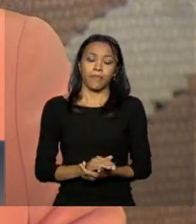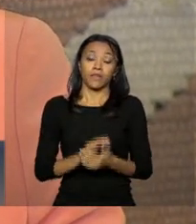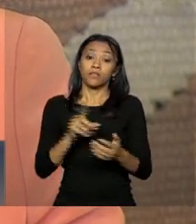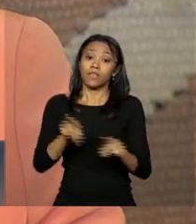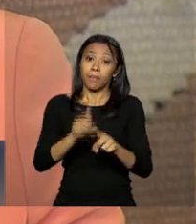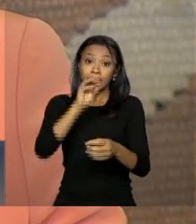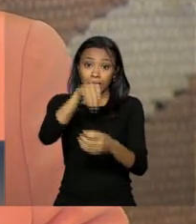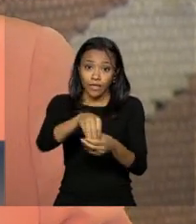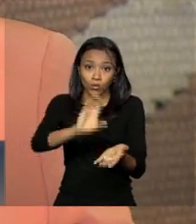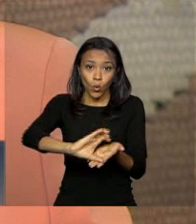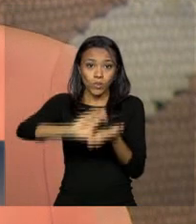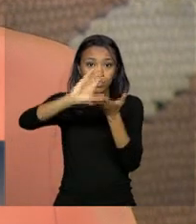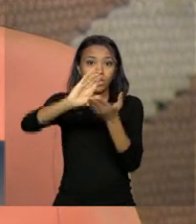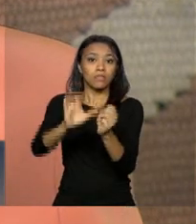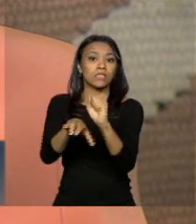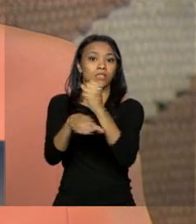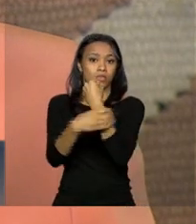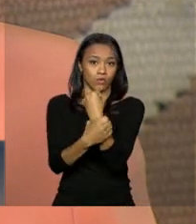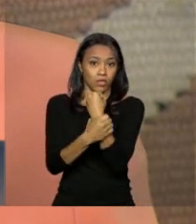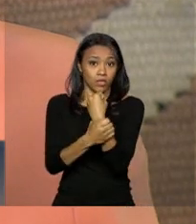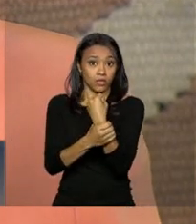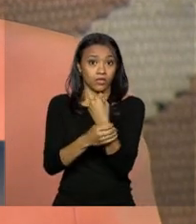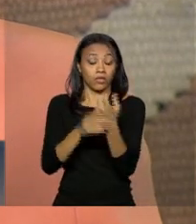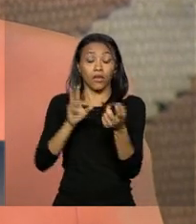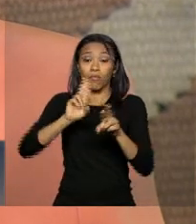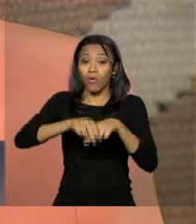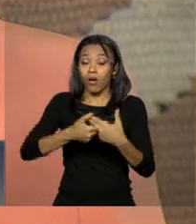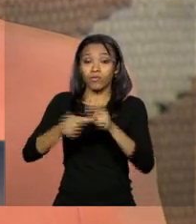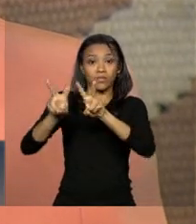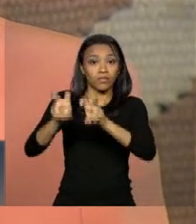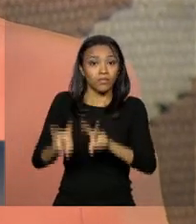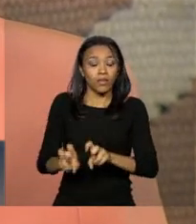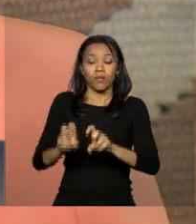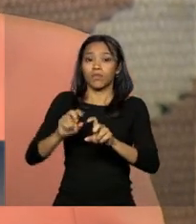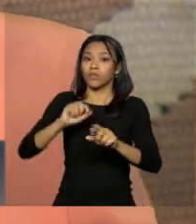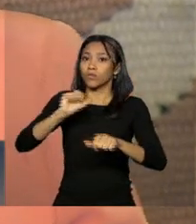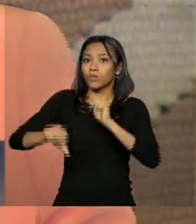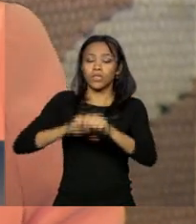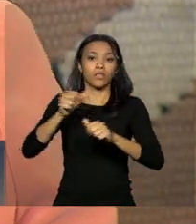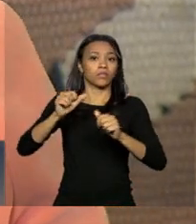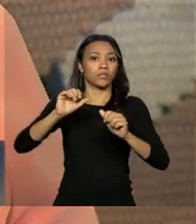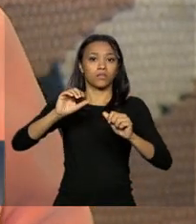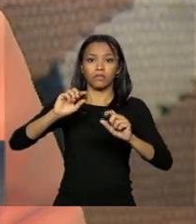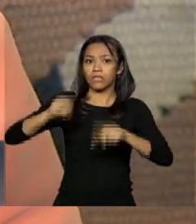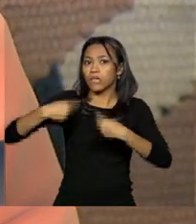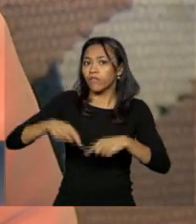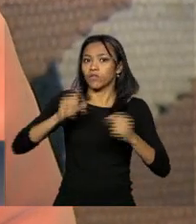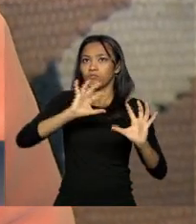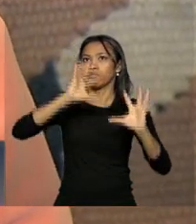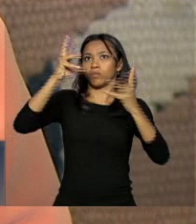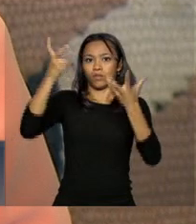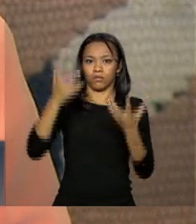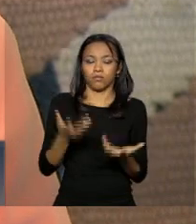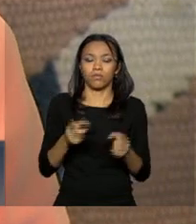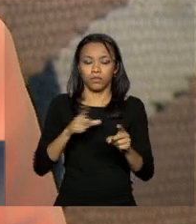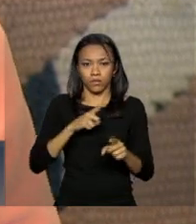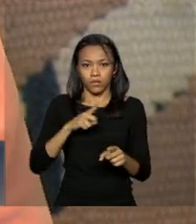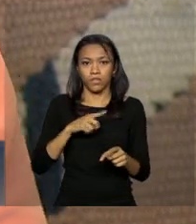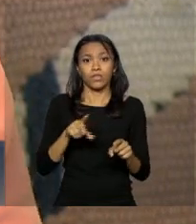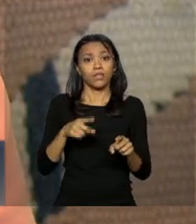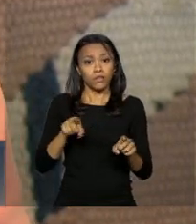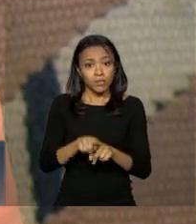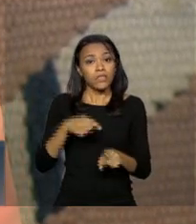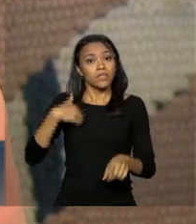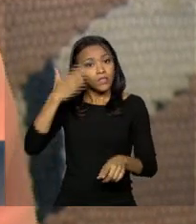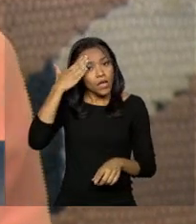Segurança, também no grande desafio das mudanças climáticas. E sabemos, estamos bem cientes